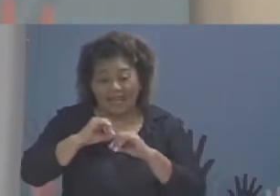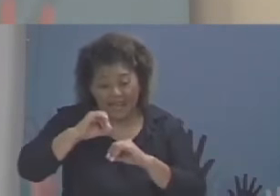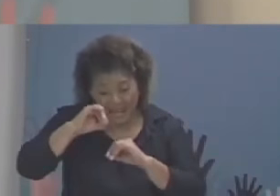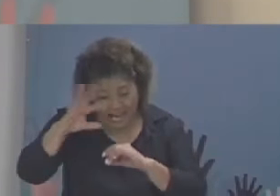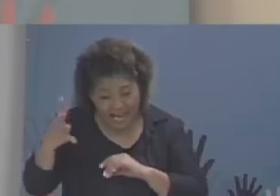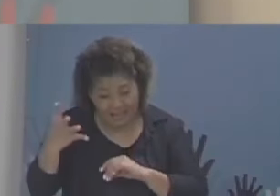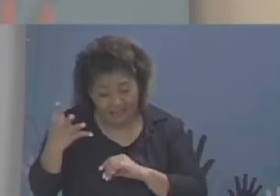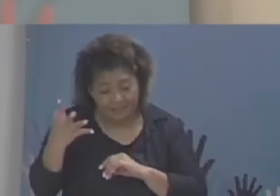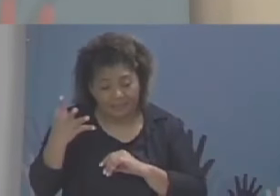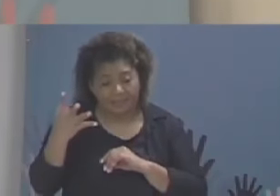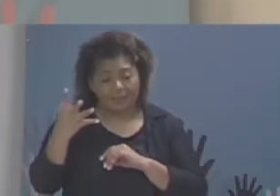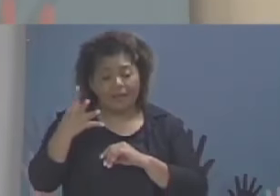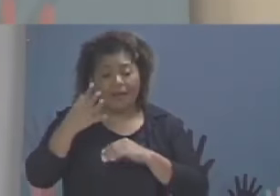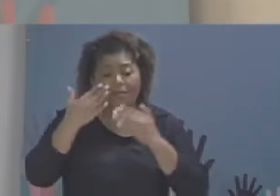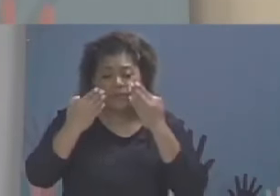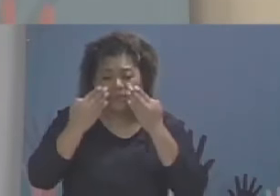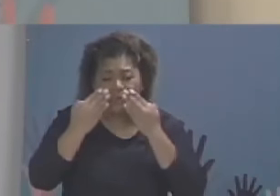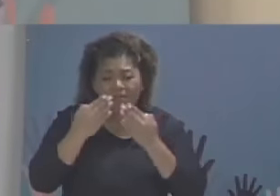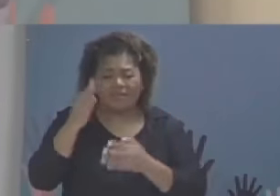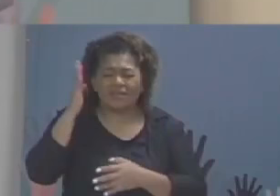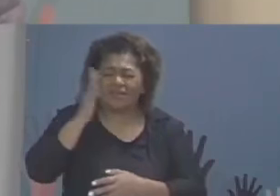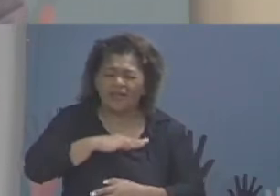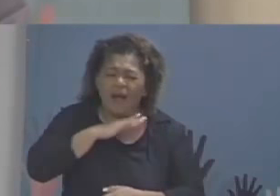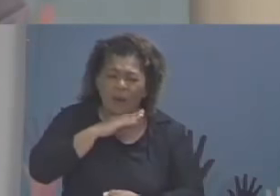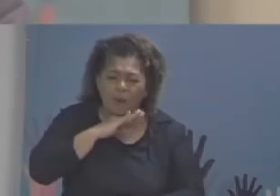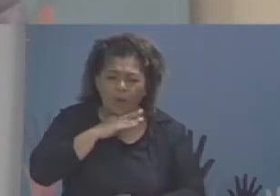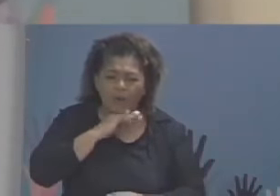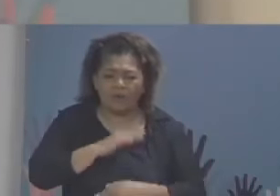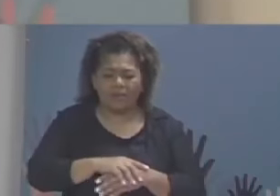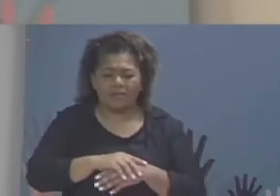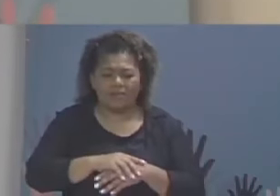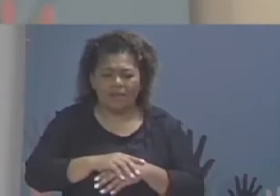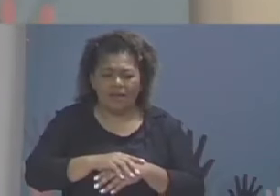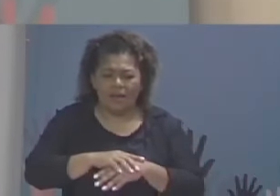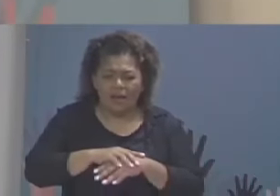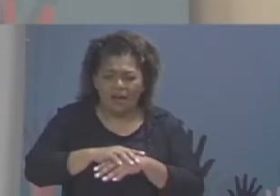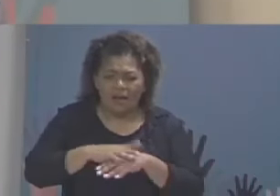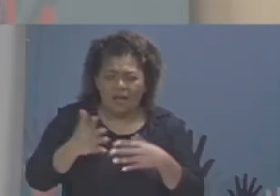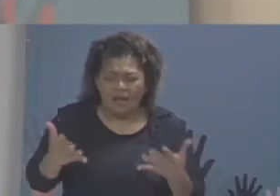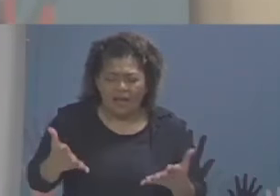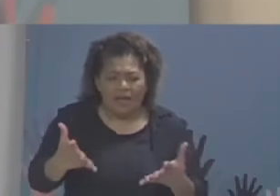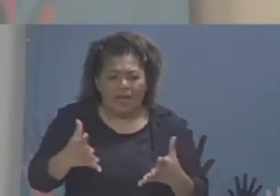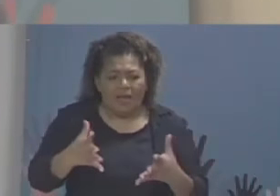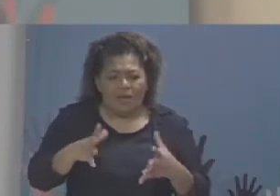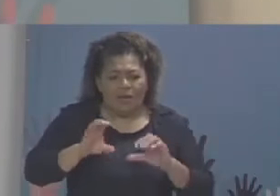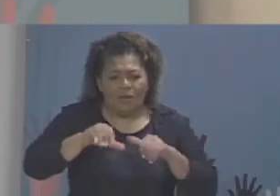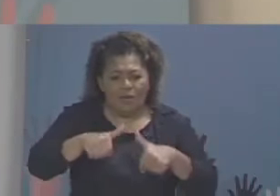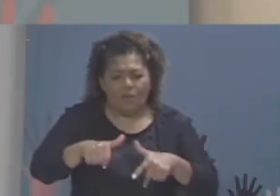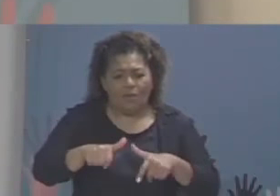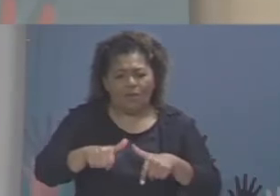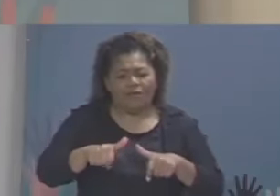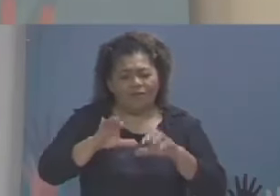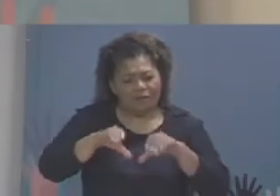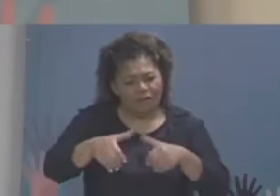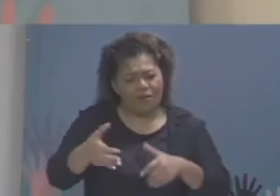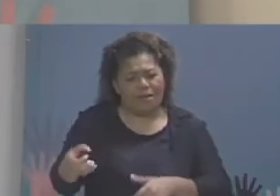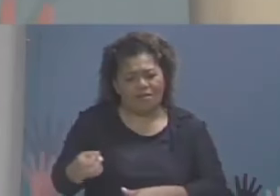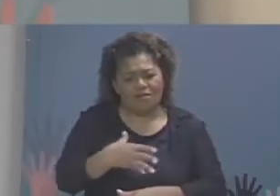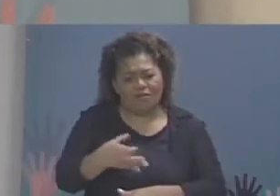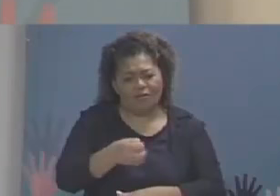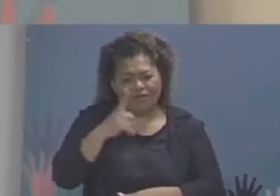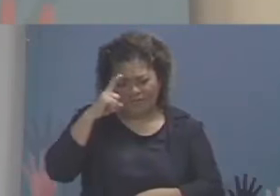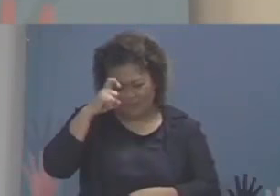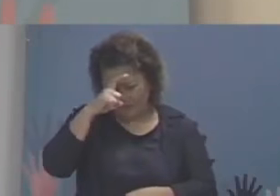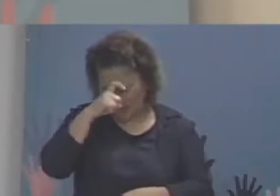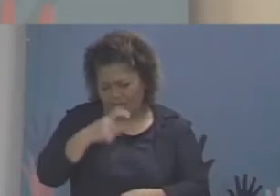mal, o acadêmico reconhece que a psicologia vai mal, o psicólogo recém-formado, que é a maior parte da distribuição, ele sabe que tem dificuldades, e nós